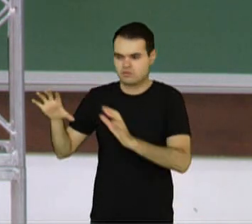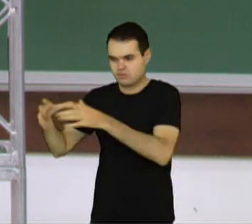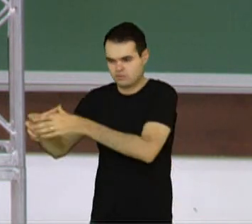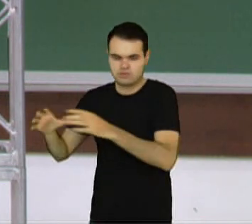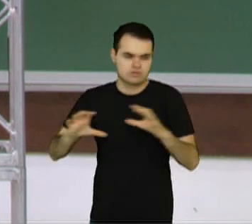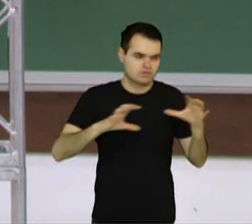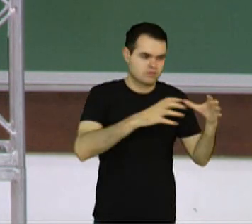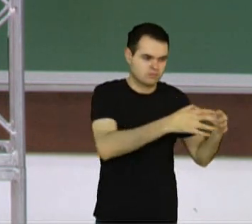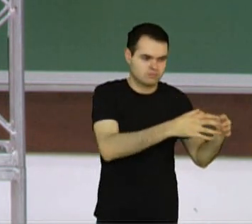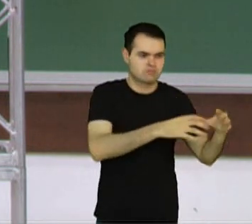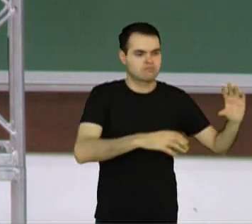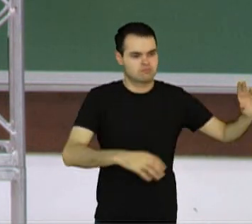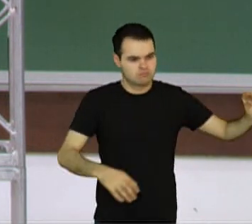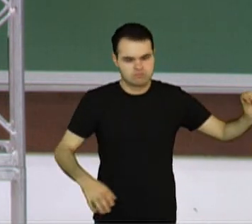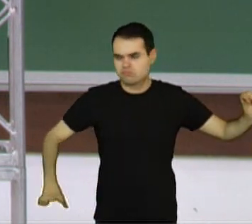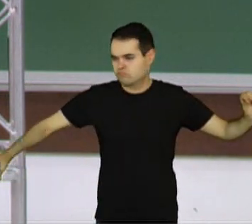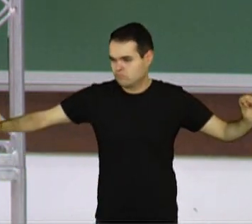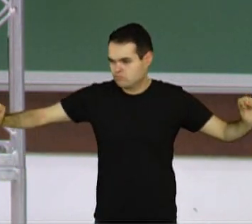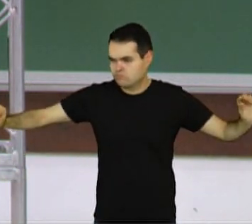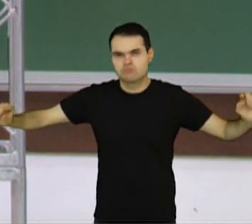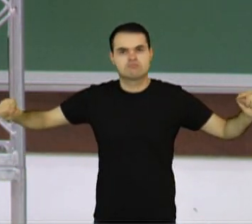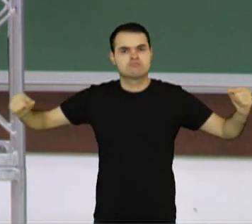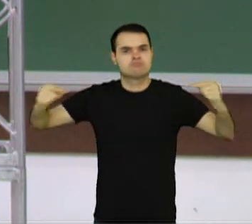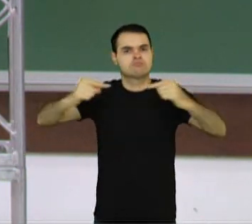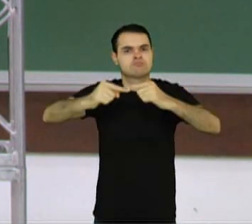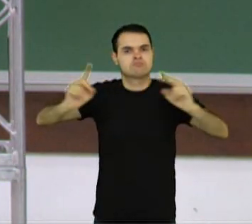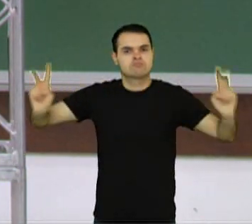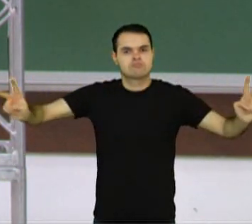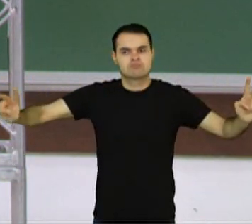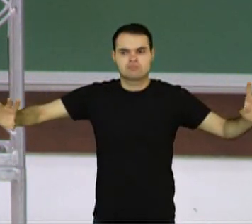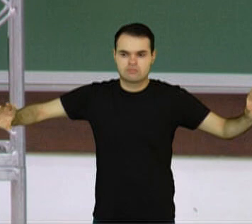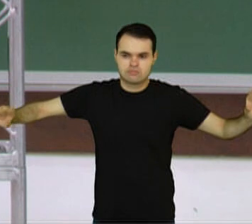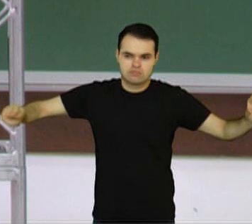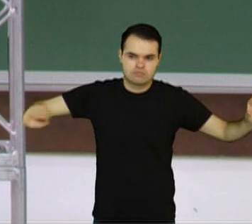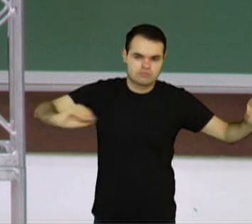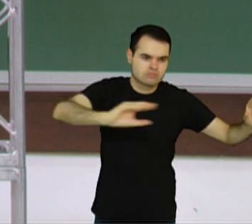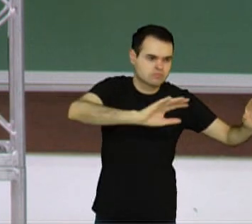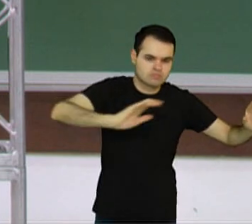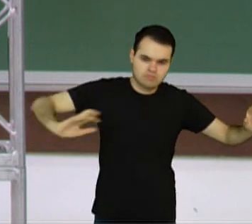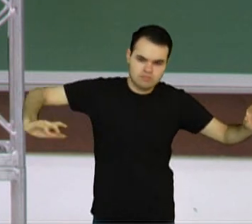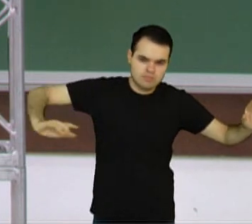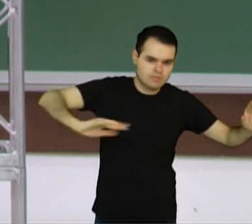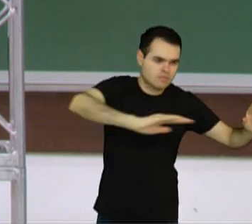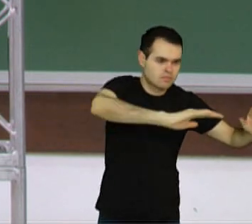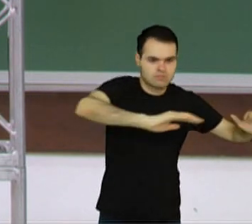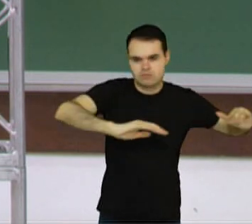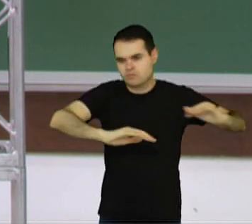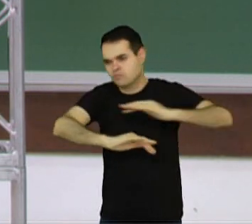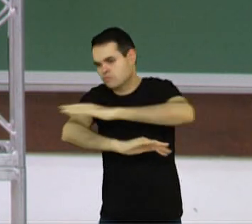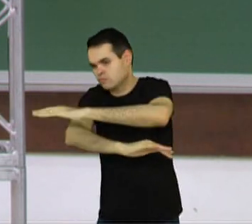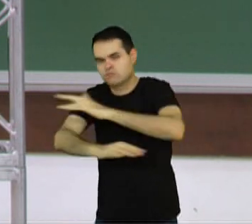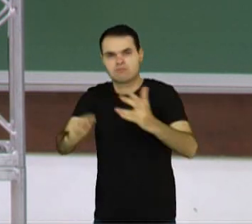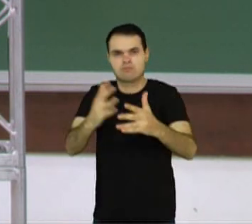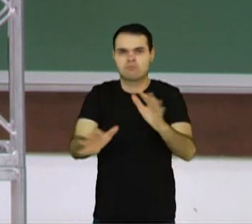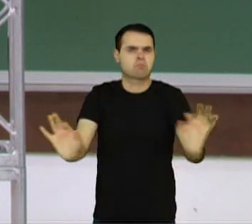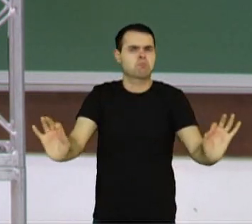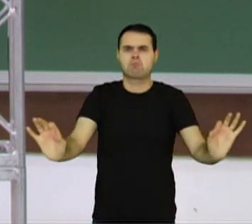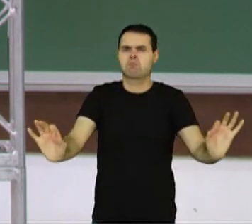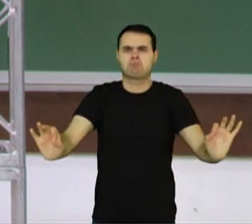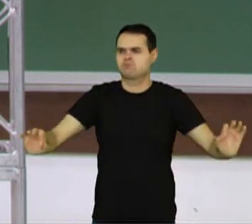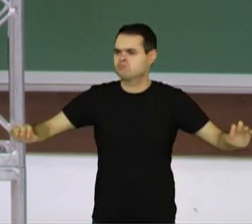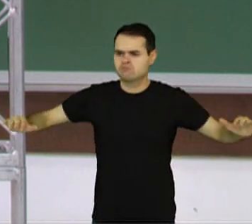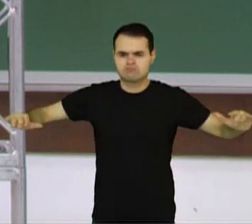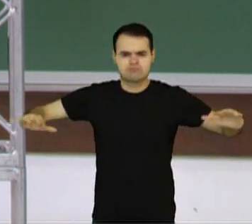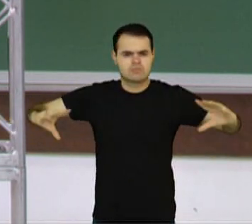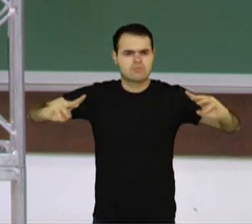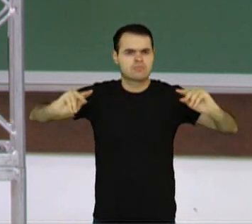escolar esteja tendo a apresentação em simultâneo e isso não vai atrapalhar em nada a apresentação. Sejam 3 equipes, a primeira não